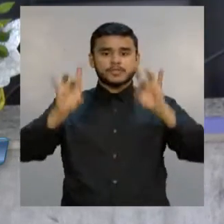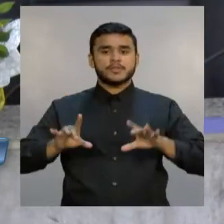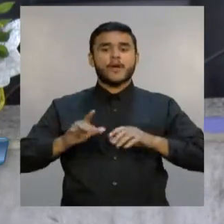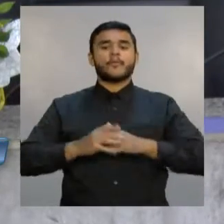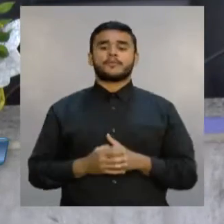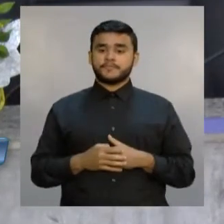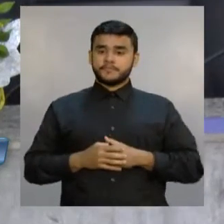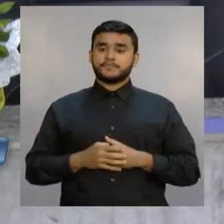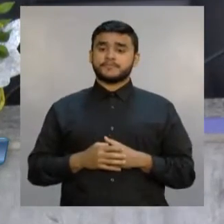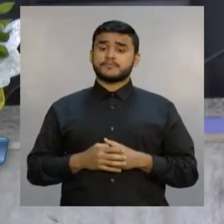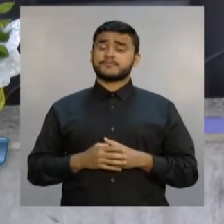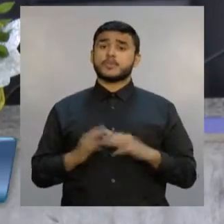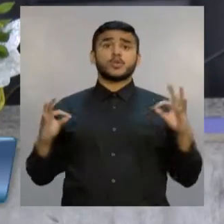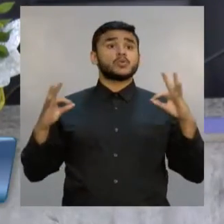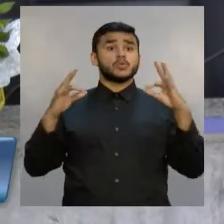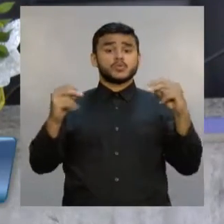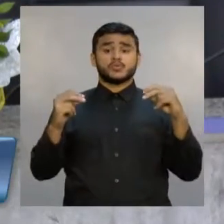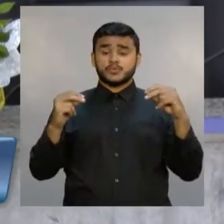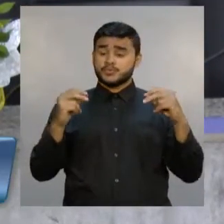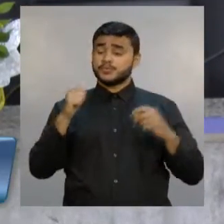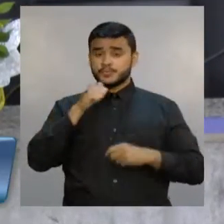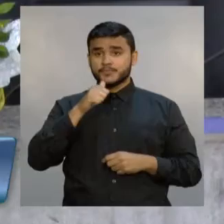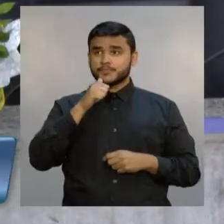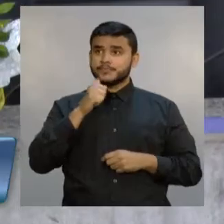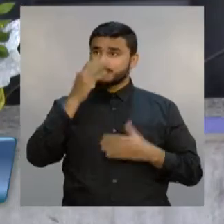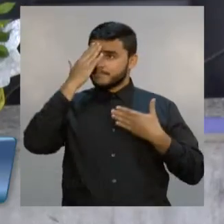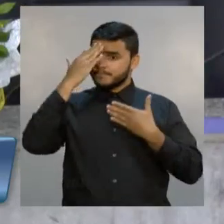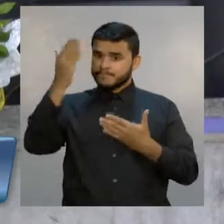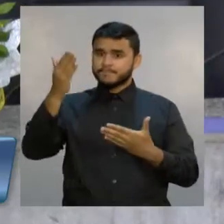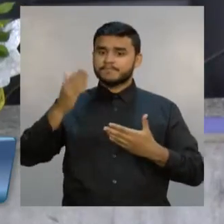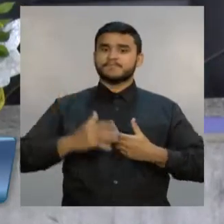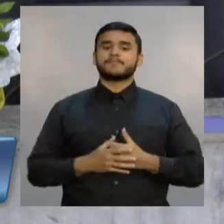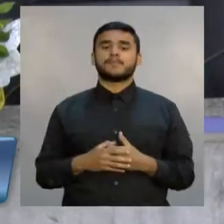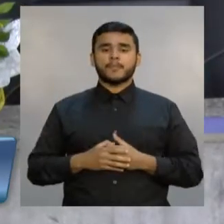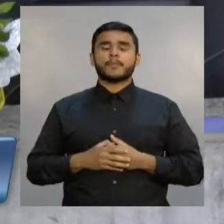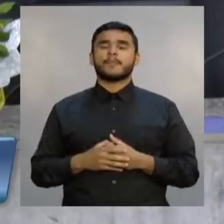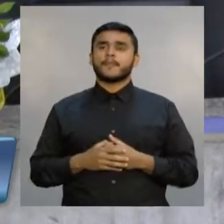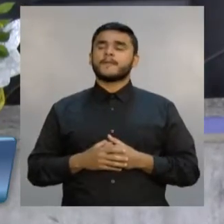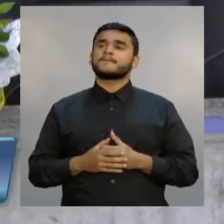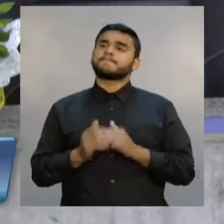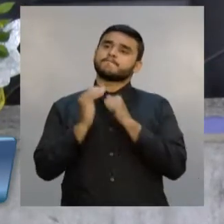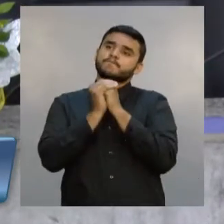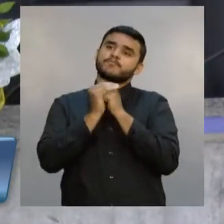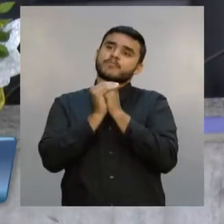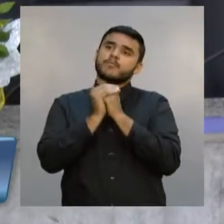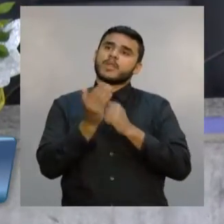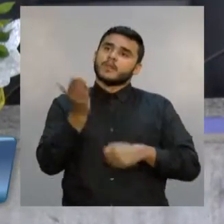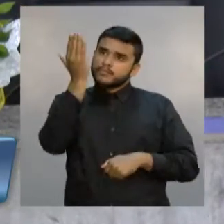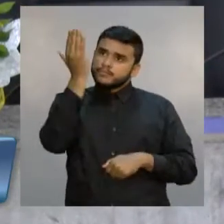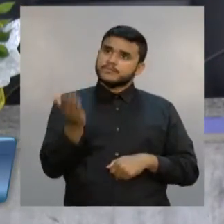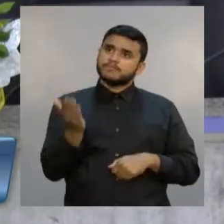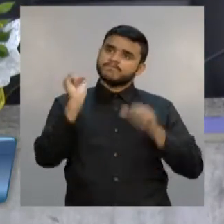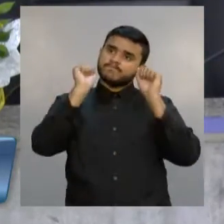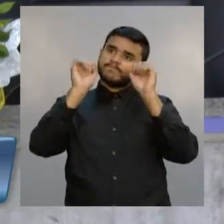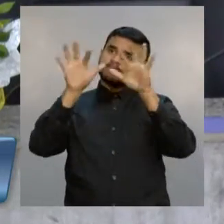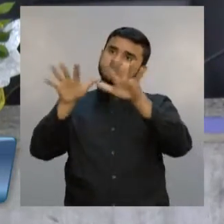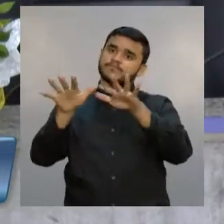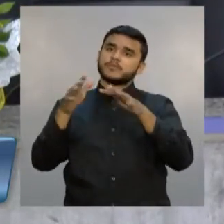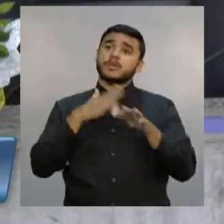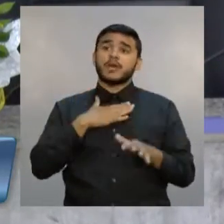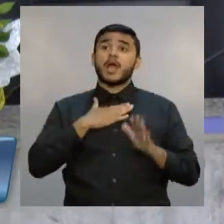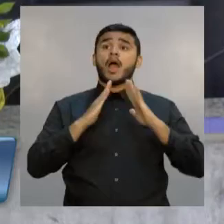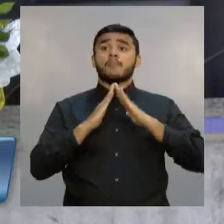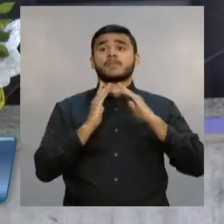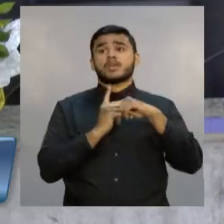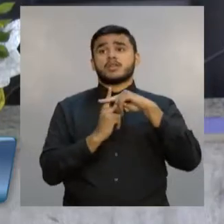obrigada, em nome de todas as mulheres do Estado do Ceará, deputado Renato Rosendo. Eu, pessoalmente, oro por sua vida todo dia e já botei a minha igreja para orar